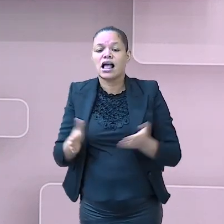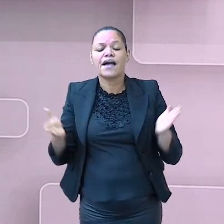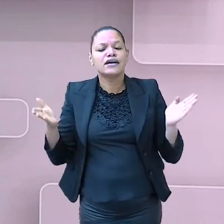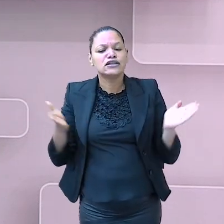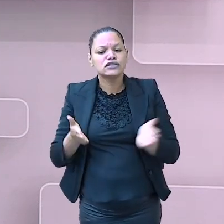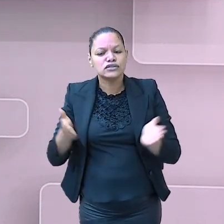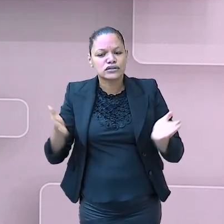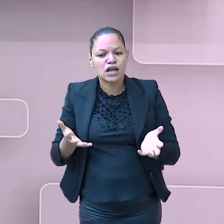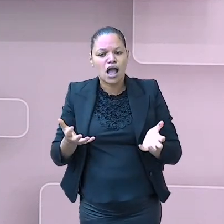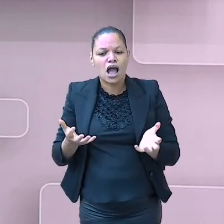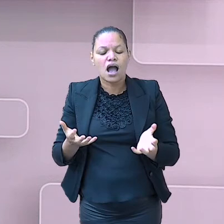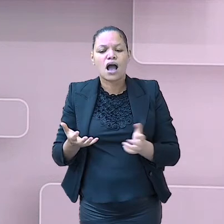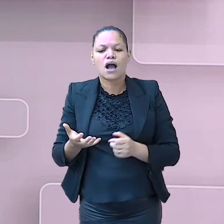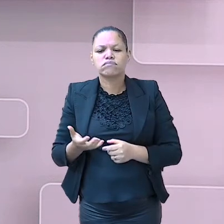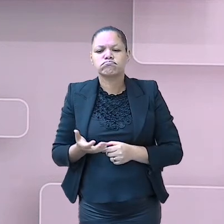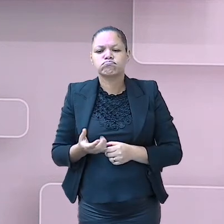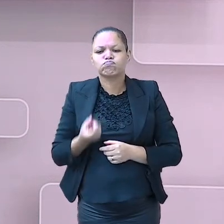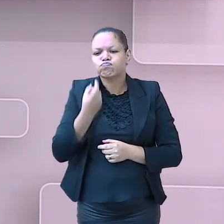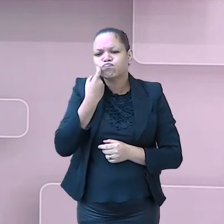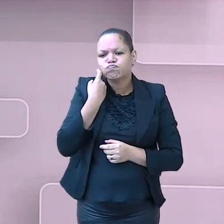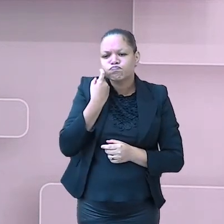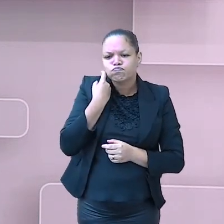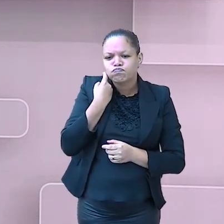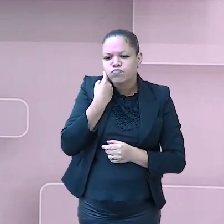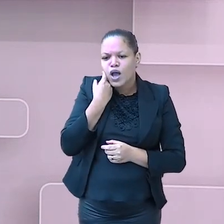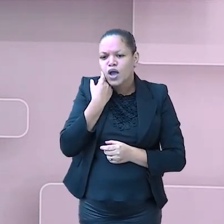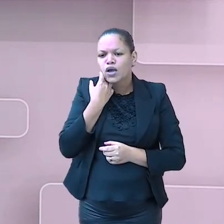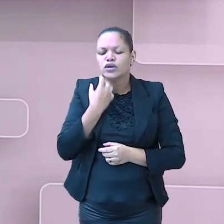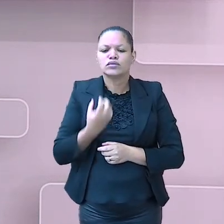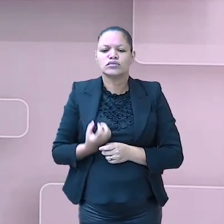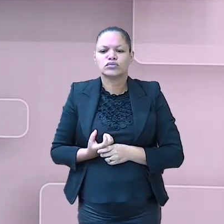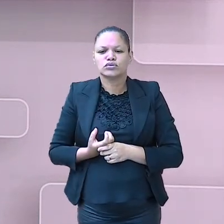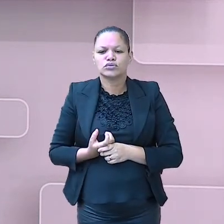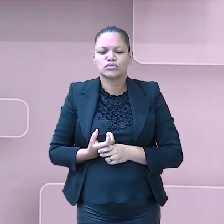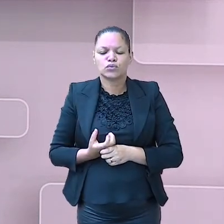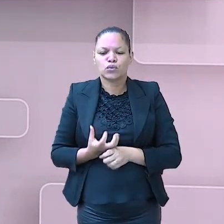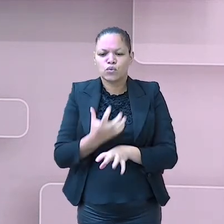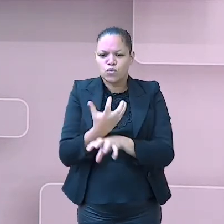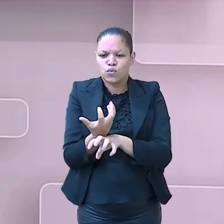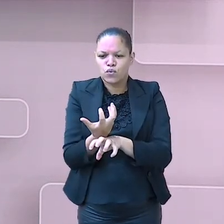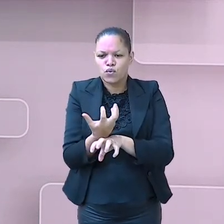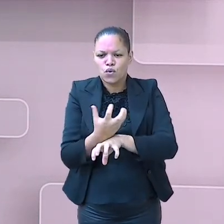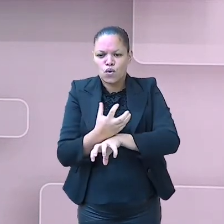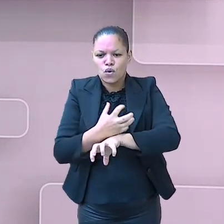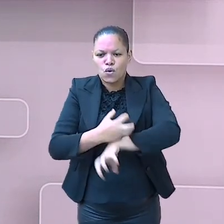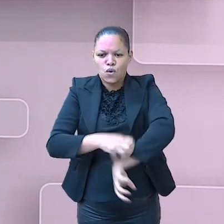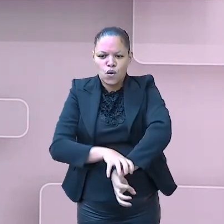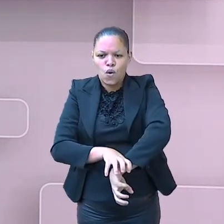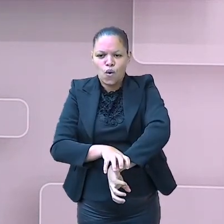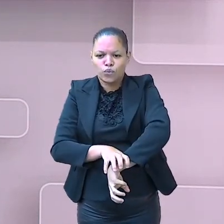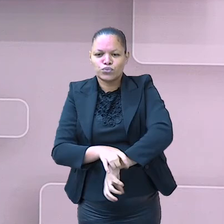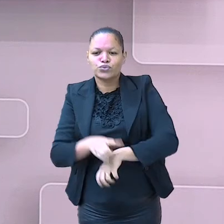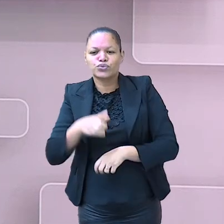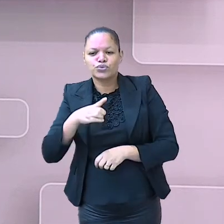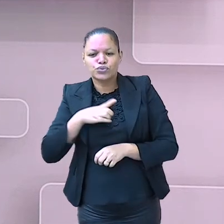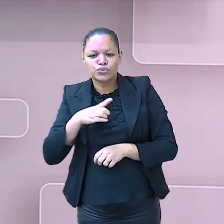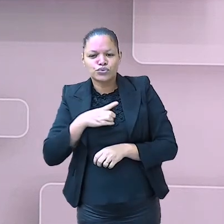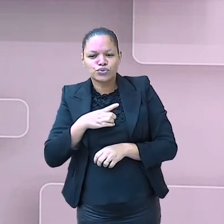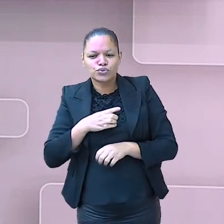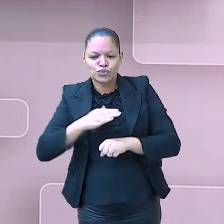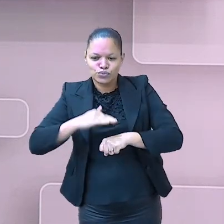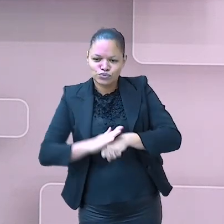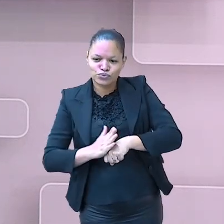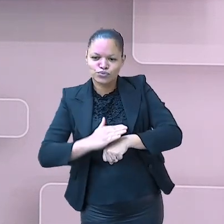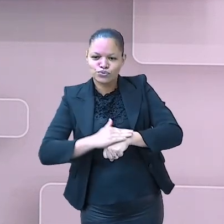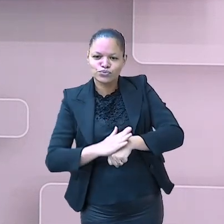e renovável. O peixe cartilaginoso, ele tem uma fecundação interna. Já o